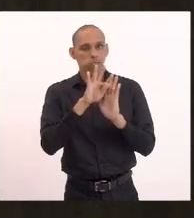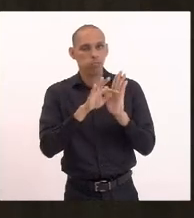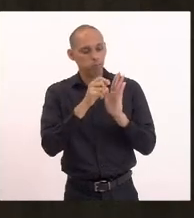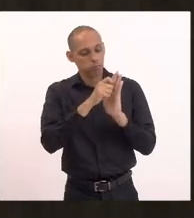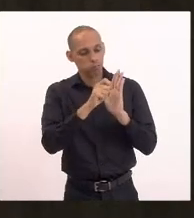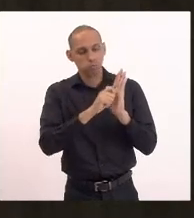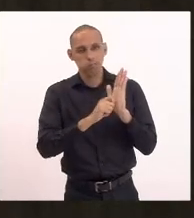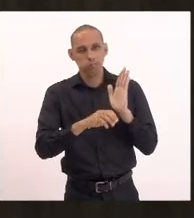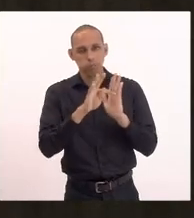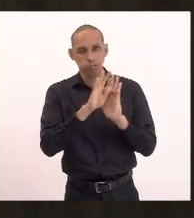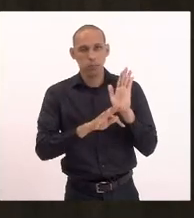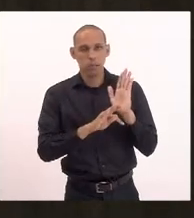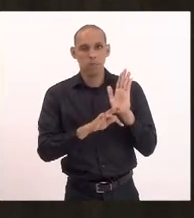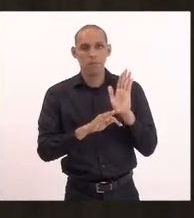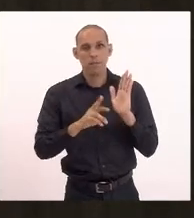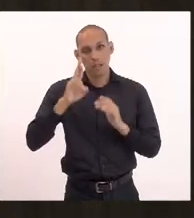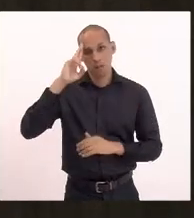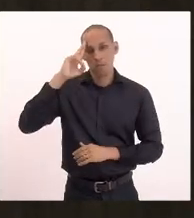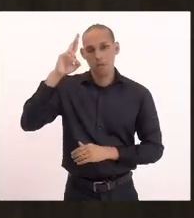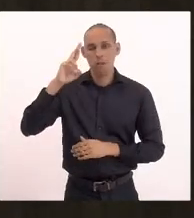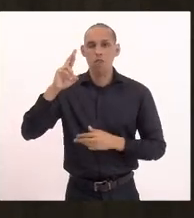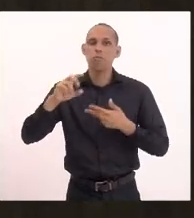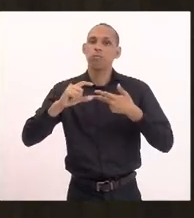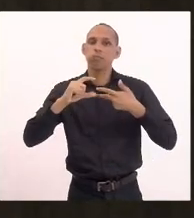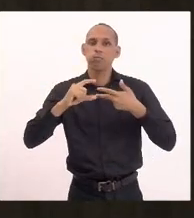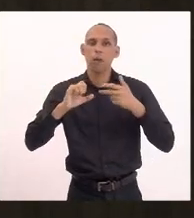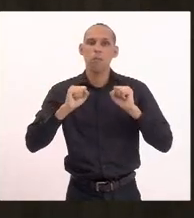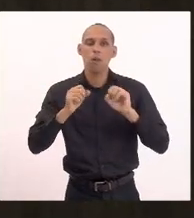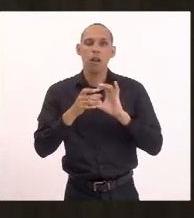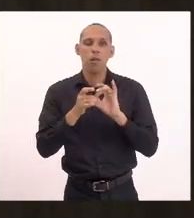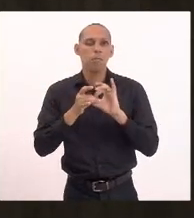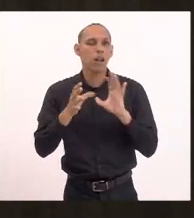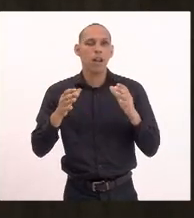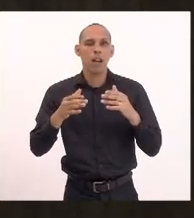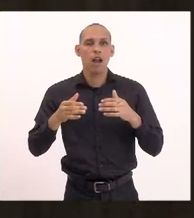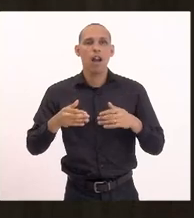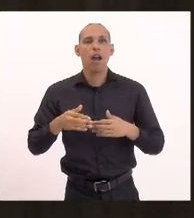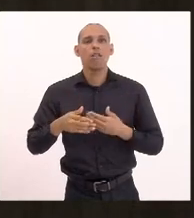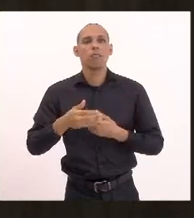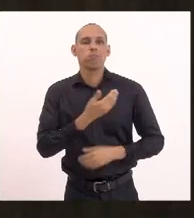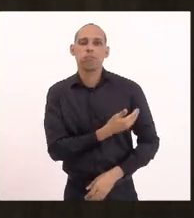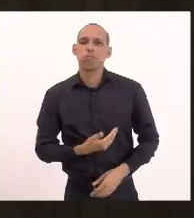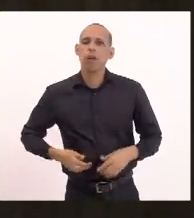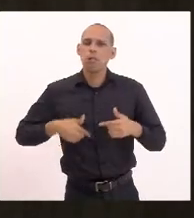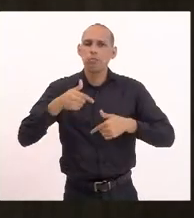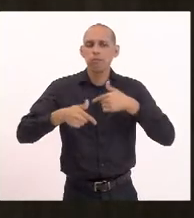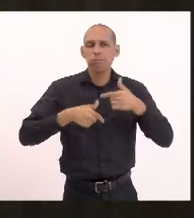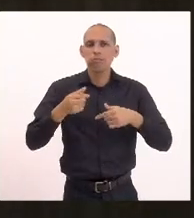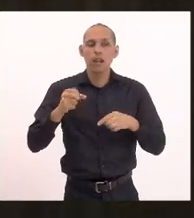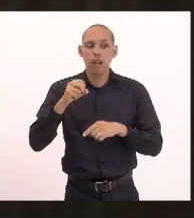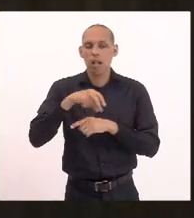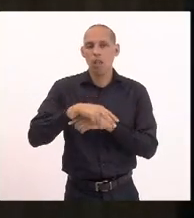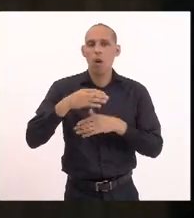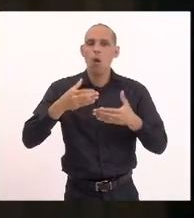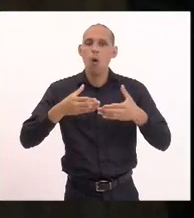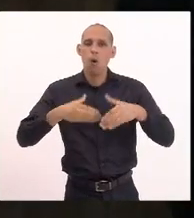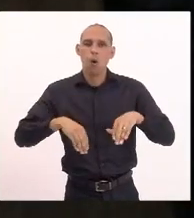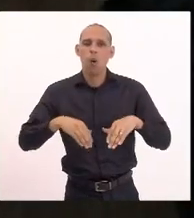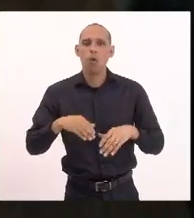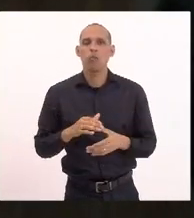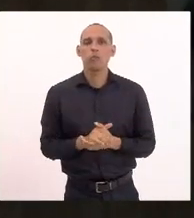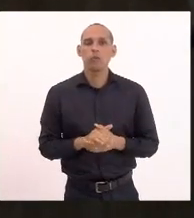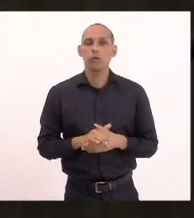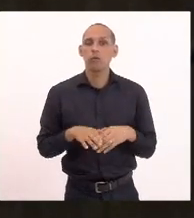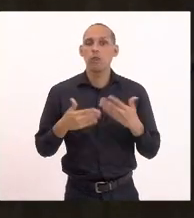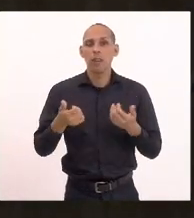o chefe do Poder Executivo autorizado a dispensar os servidores estaduais investidos através de concurso público em